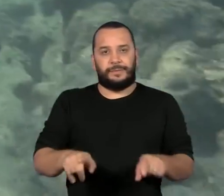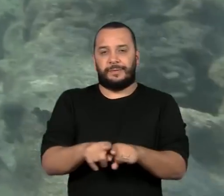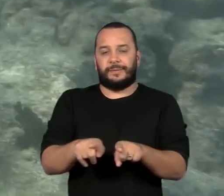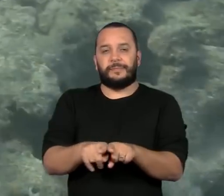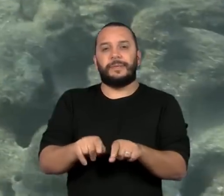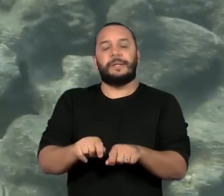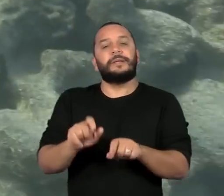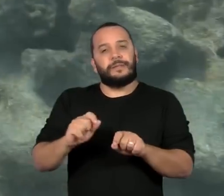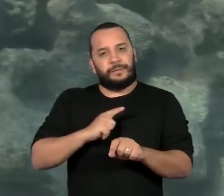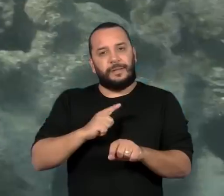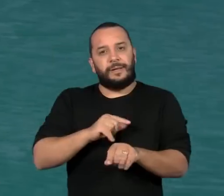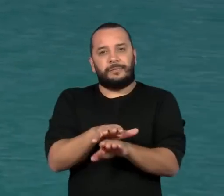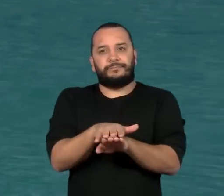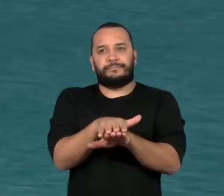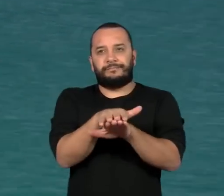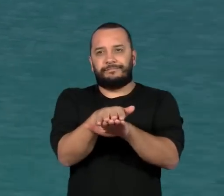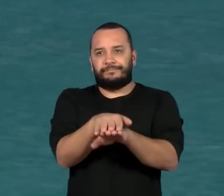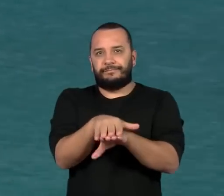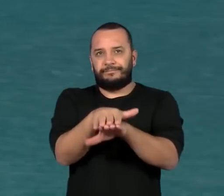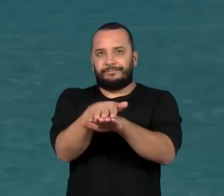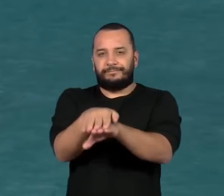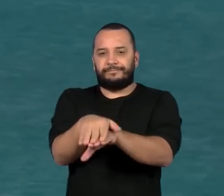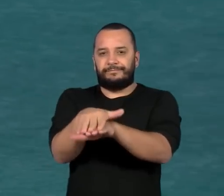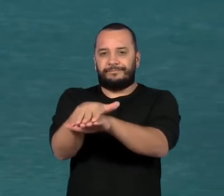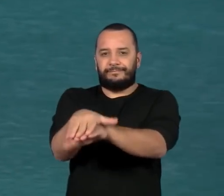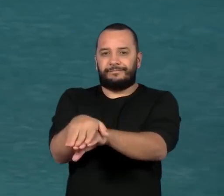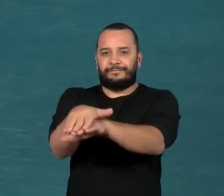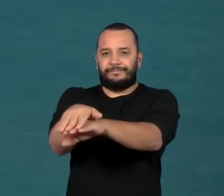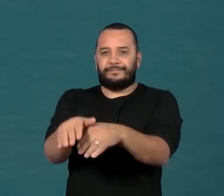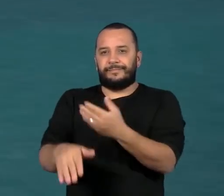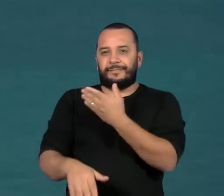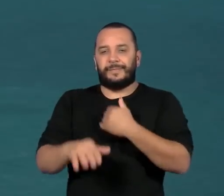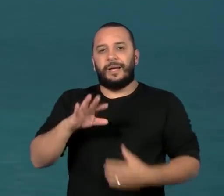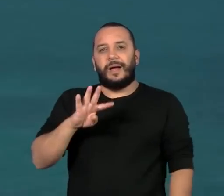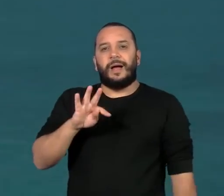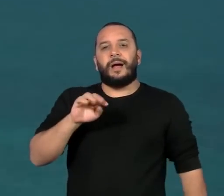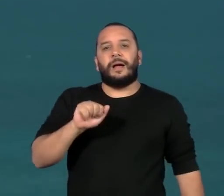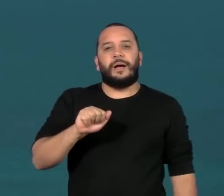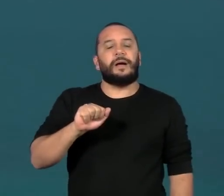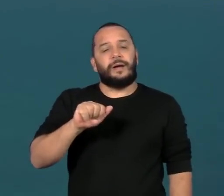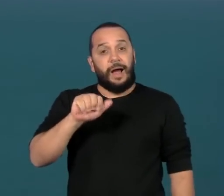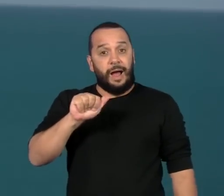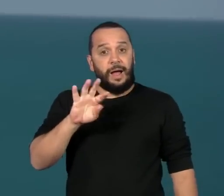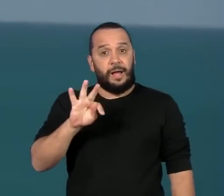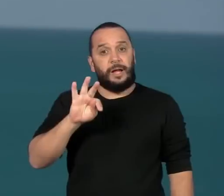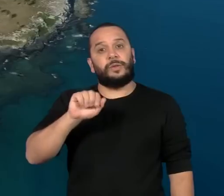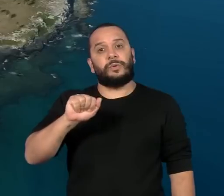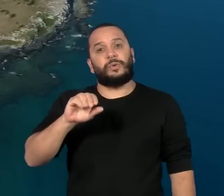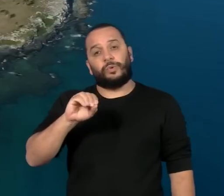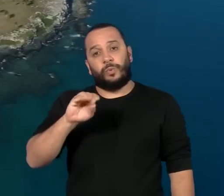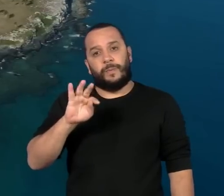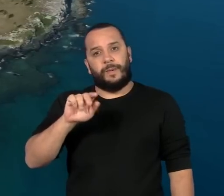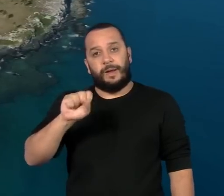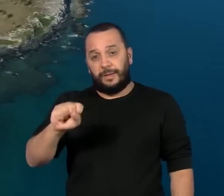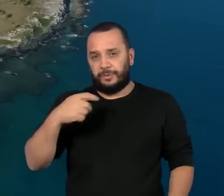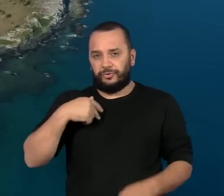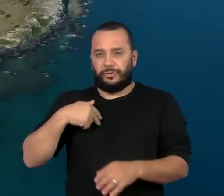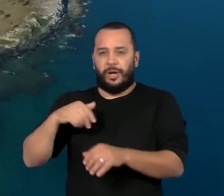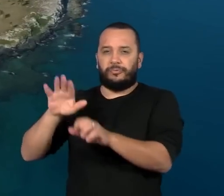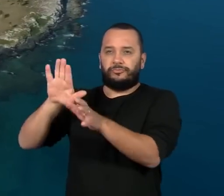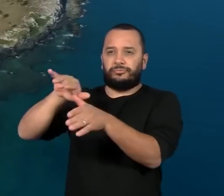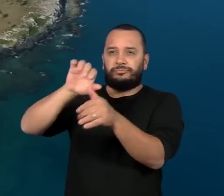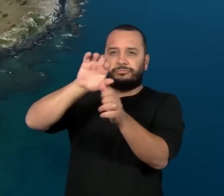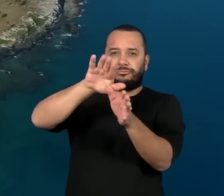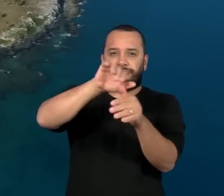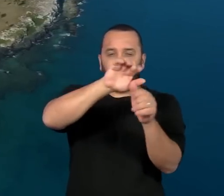águas cristalinas. Atobás flutuam nos céus de um paraíso da costa brasileira. A região de